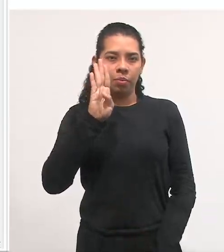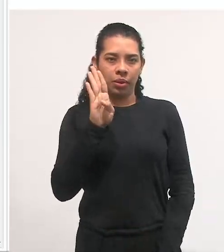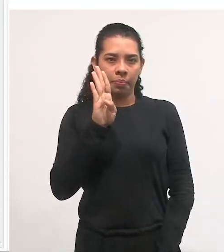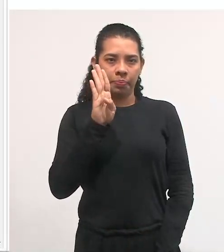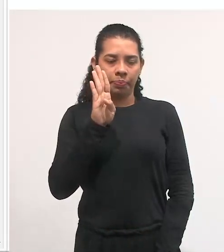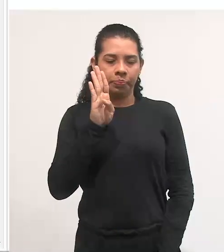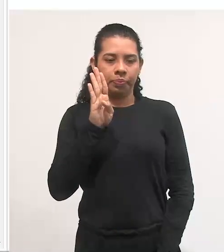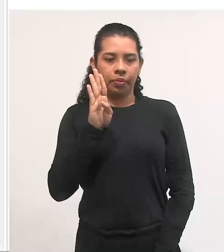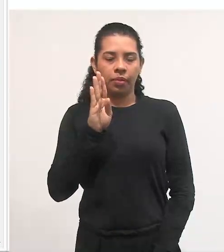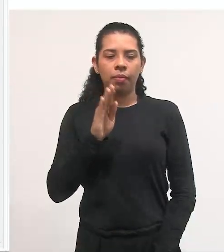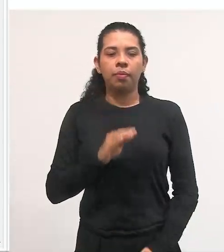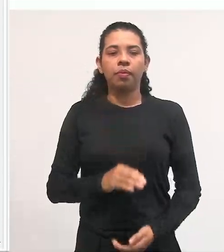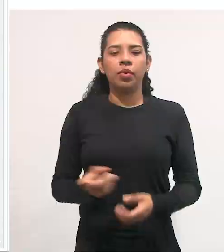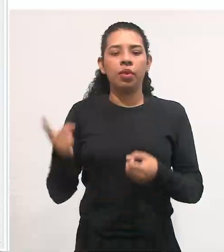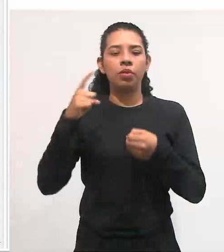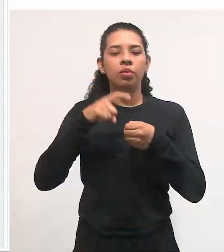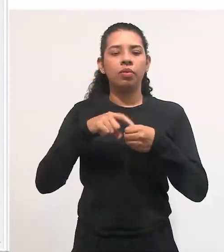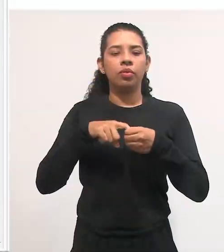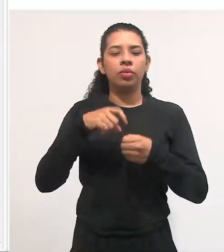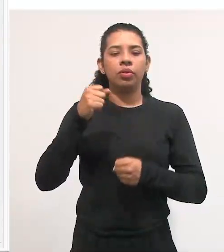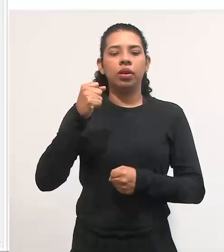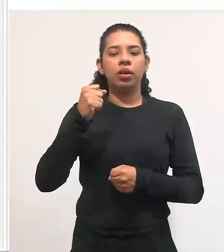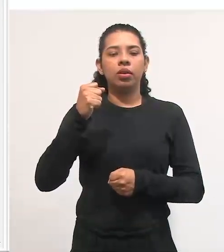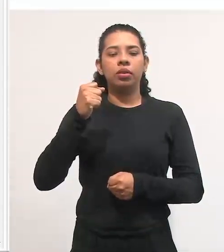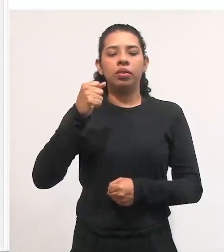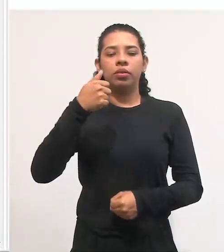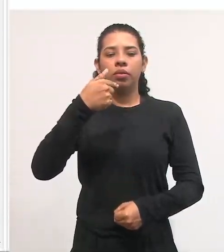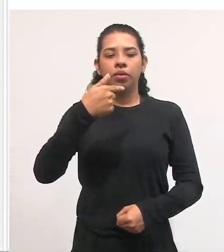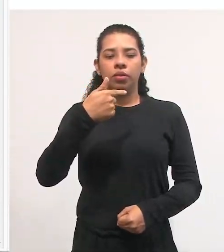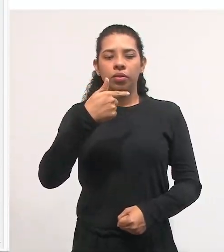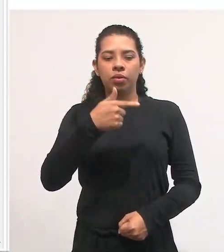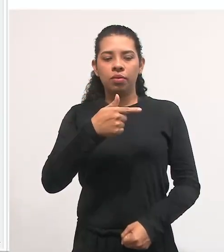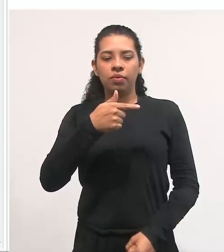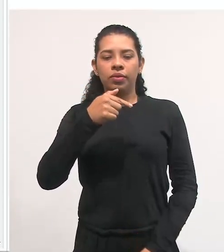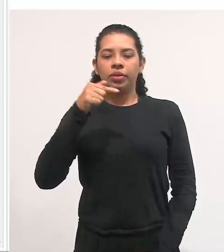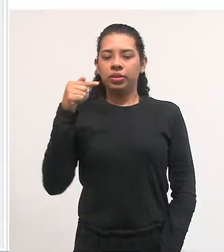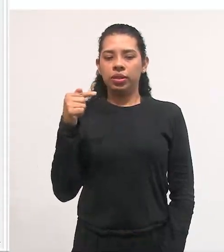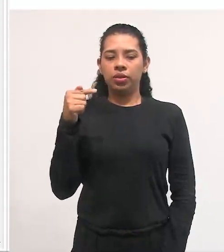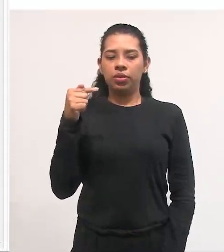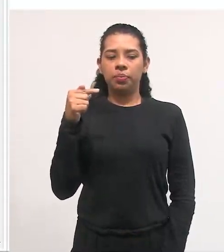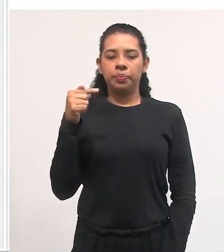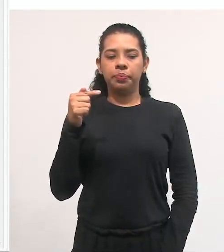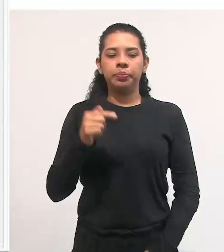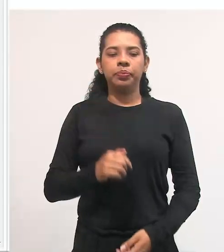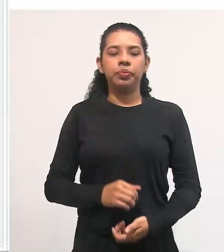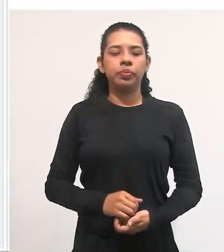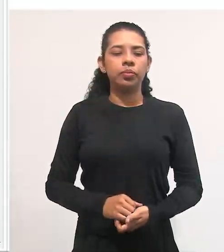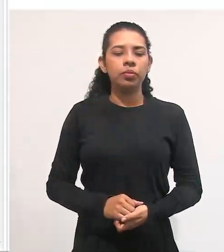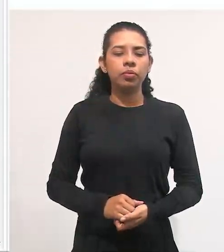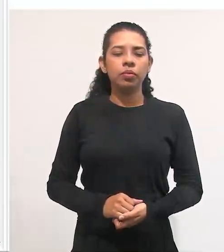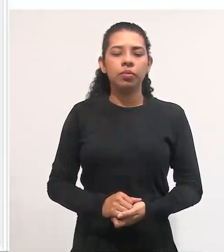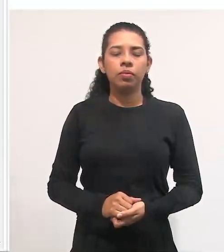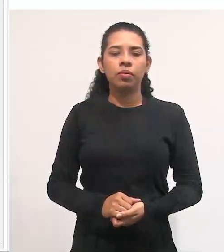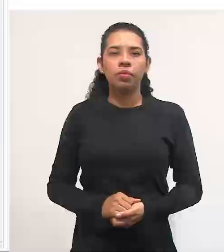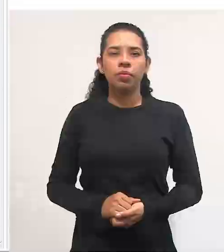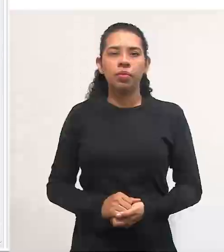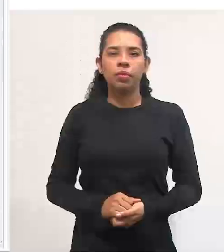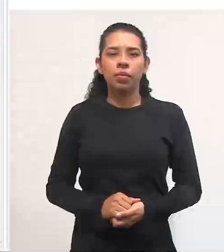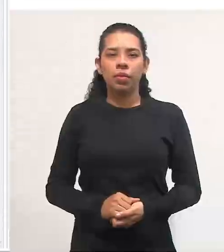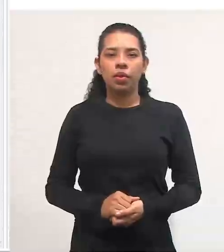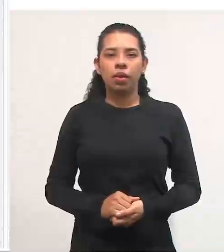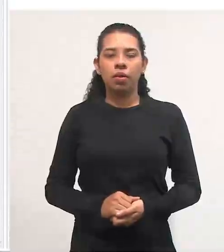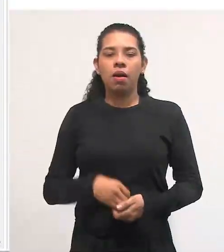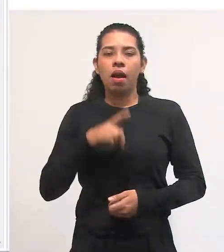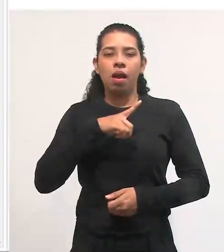aqui para o artigo 27, então, artigo 24, artigo 27, a gente tem